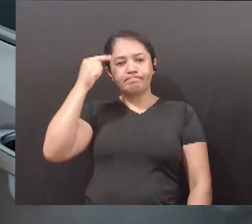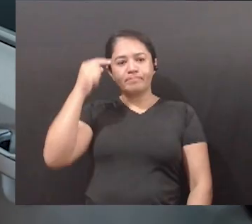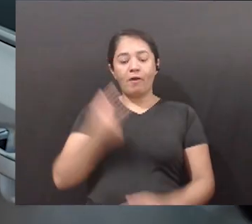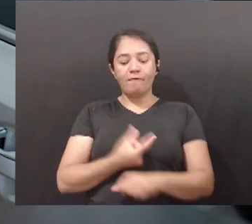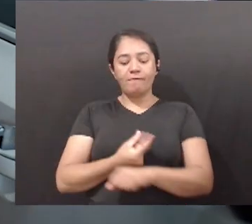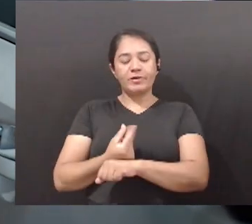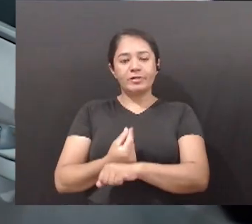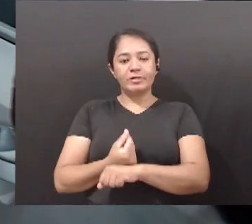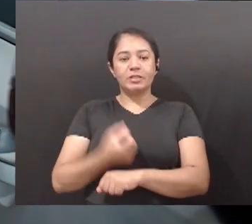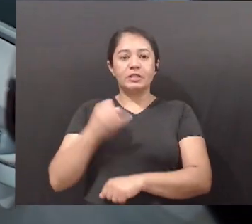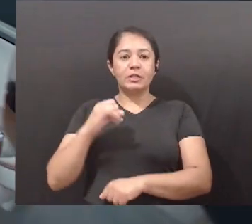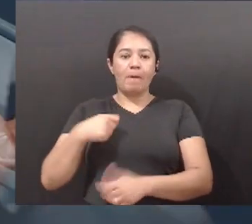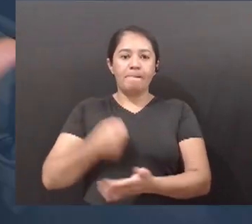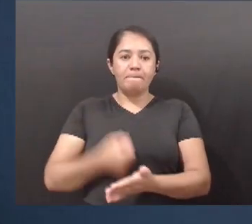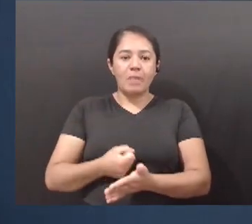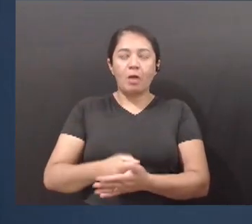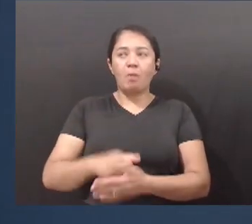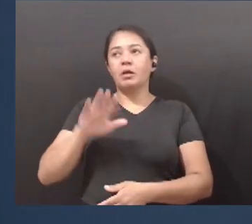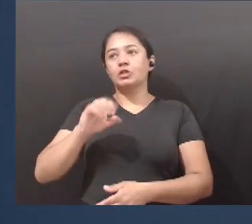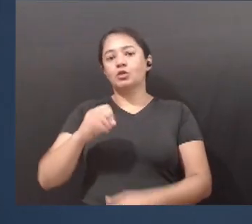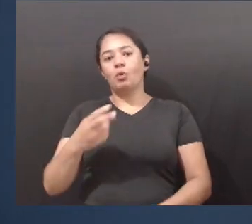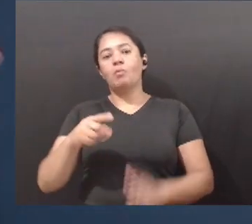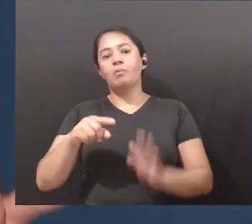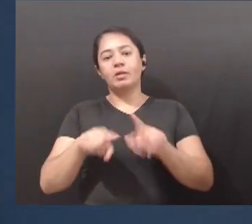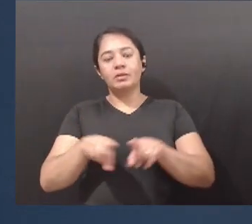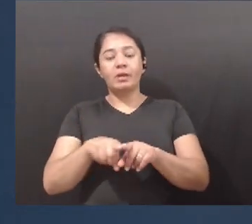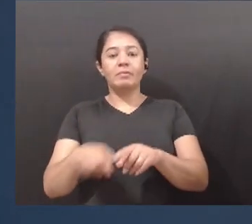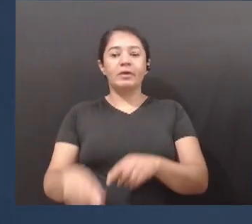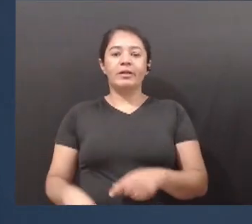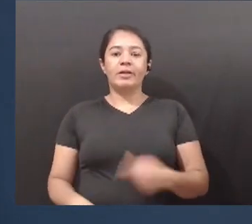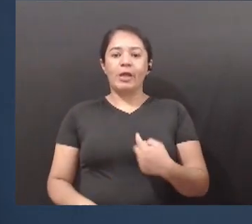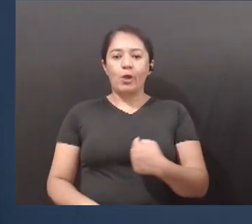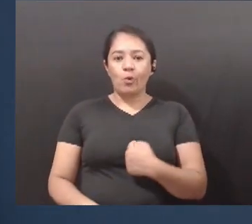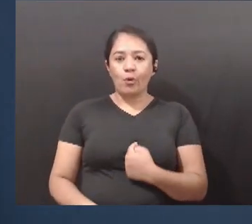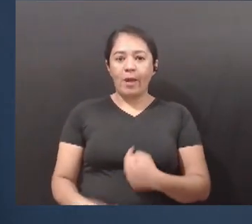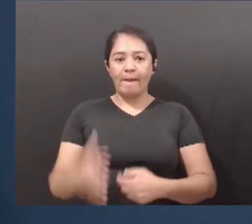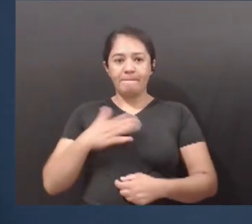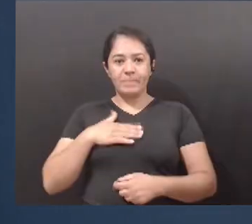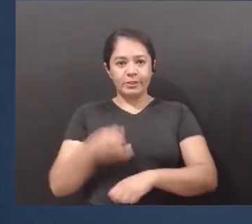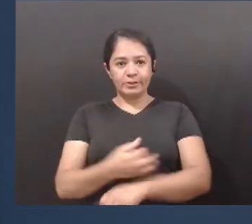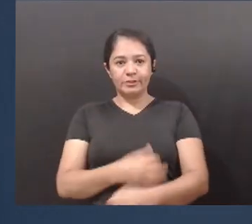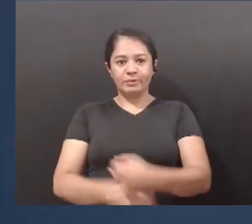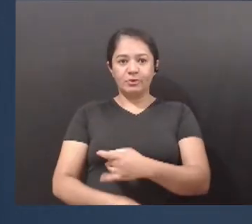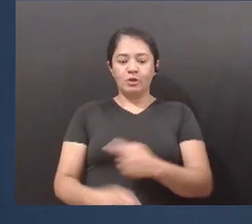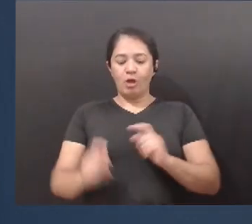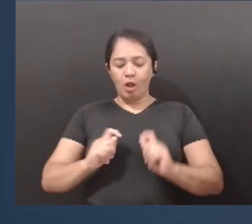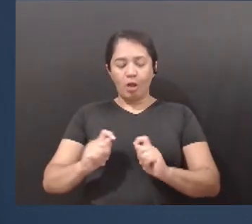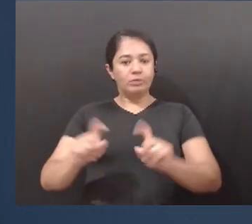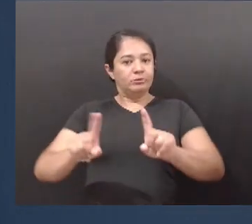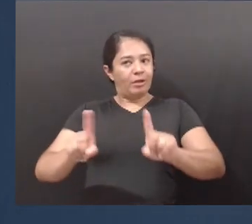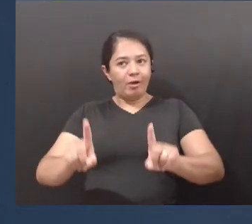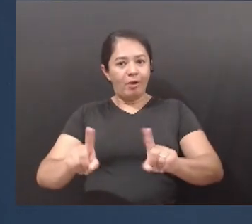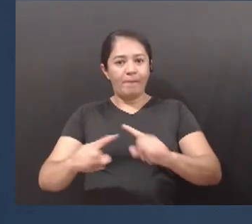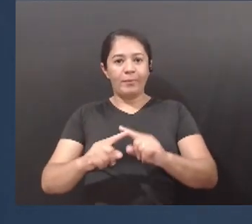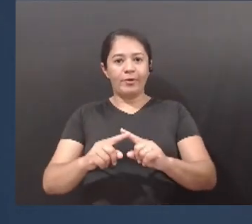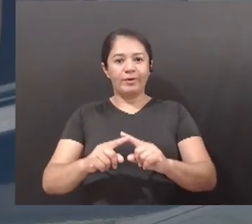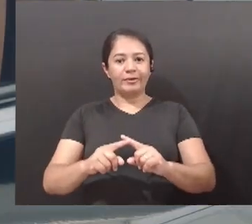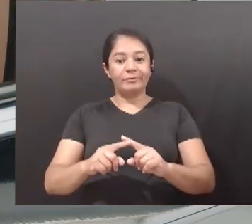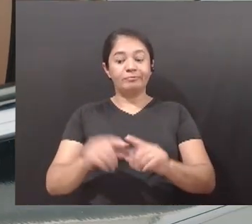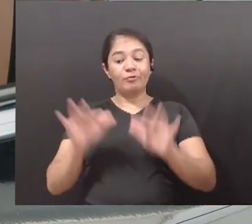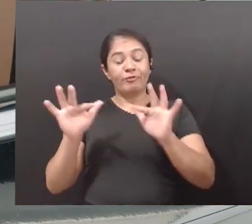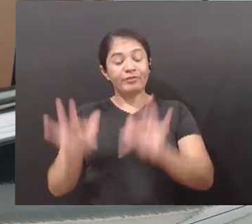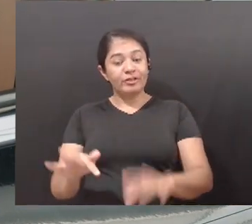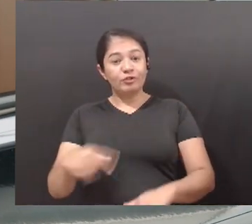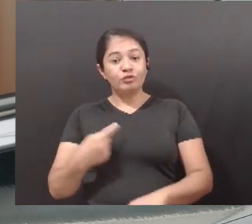eu estou pagando menos, mas também, ao mesmo lado, eu não posso deixar minhas emoções falarem de lado, porque a gente sabe que, no final das contas, são o nosso emocional